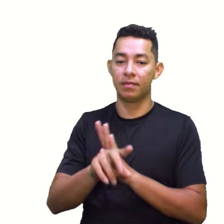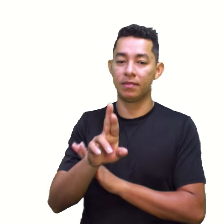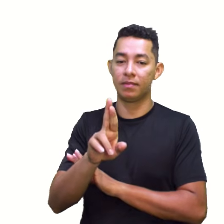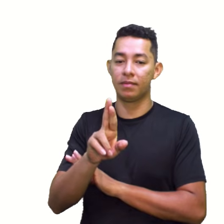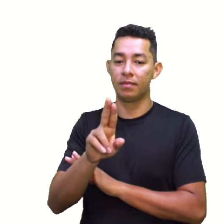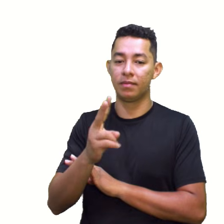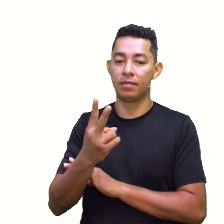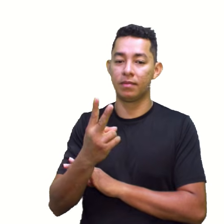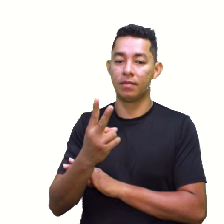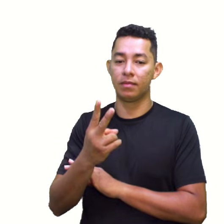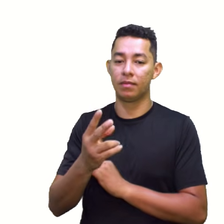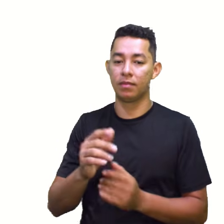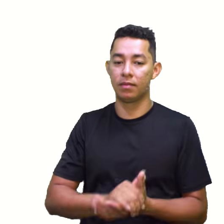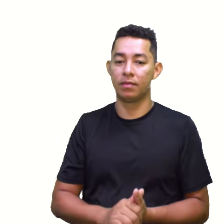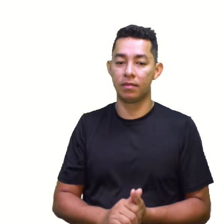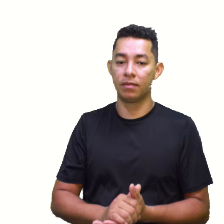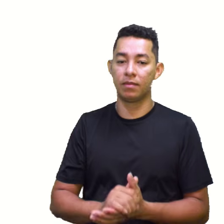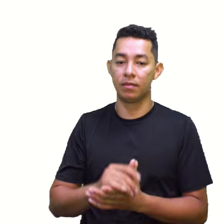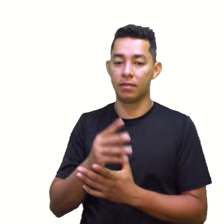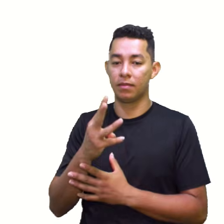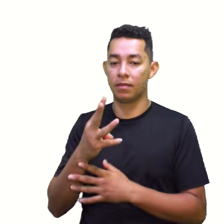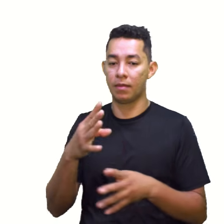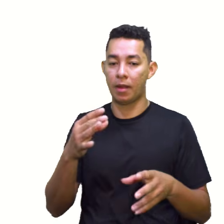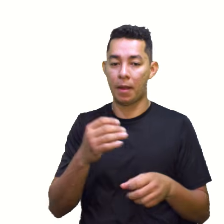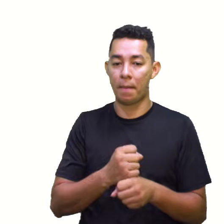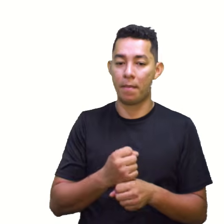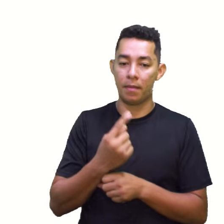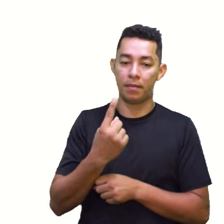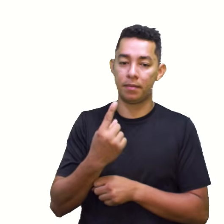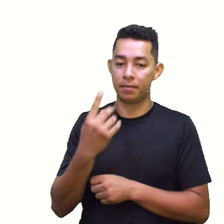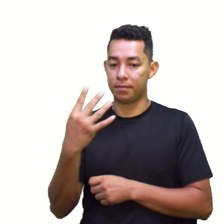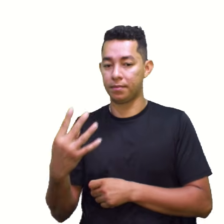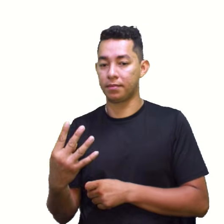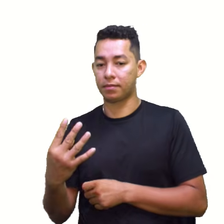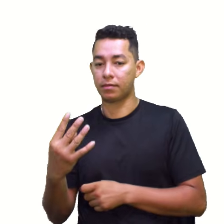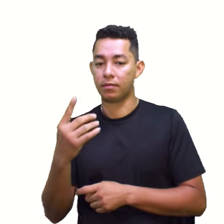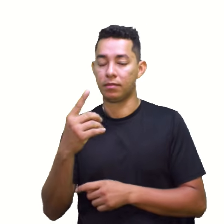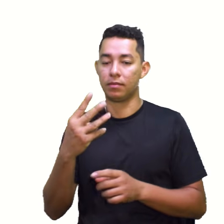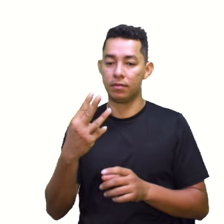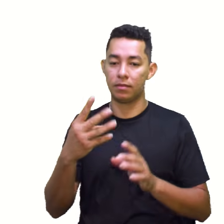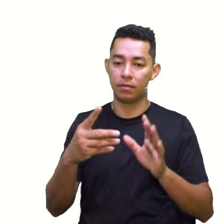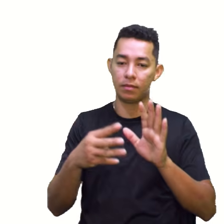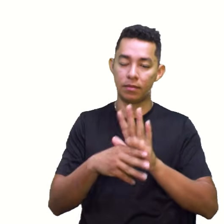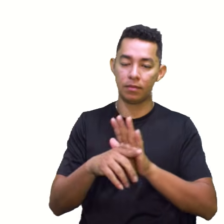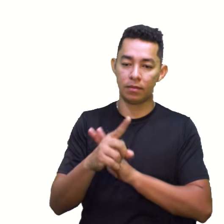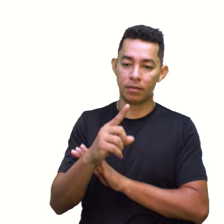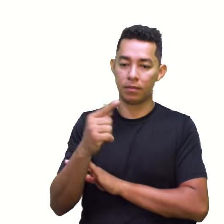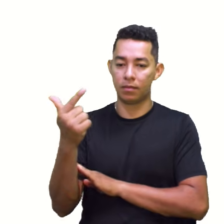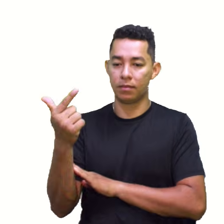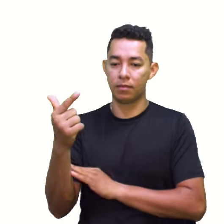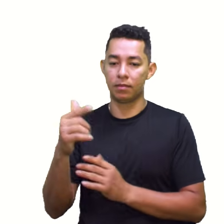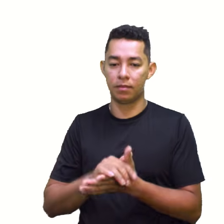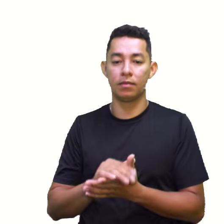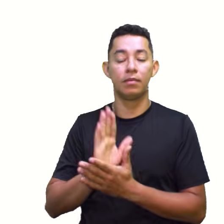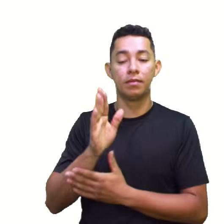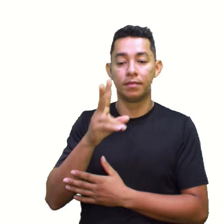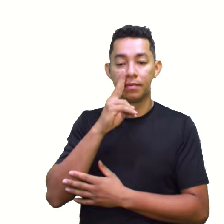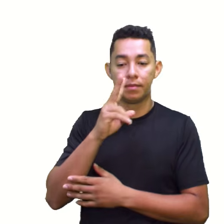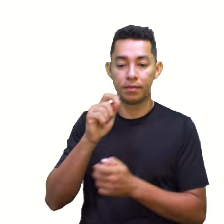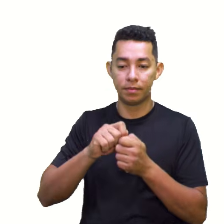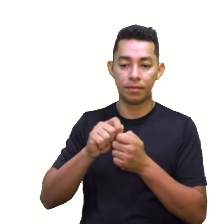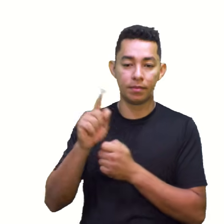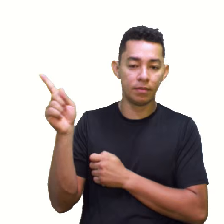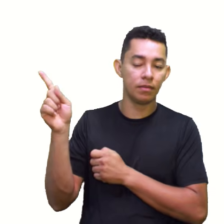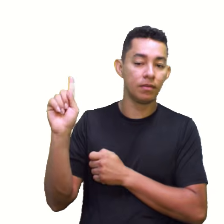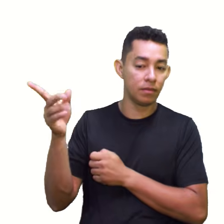3 mais 1 deu 4 e 3 menos 1 deu 2. Né? Fizemos isso aqui lá no comecinho,